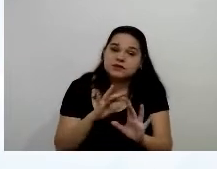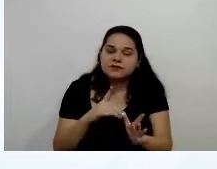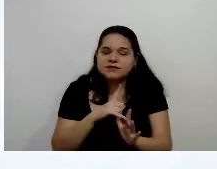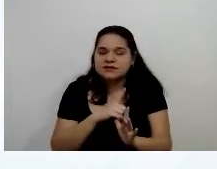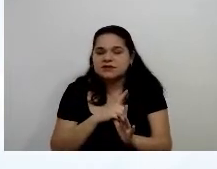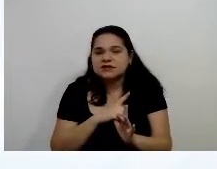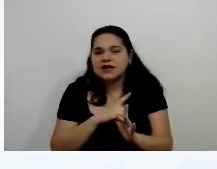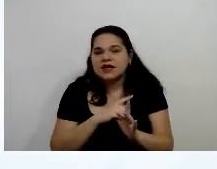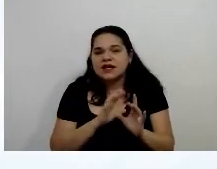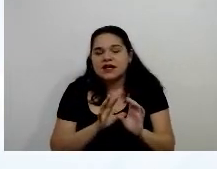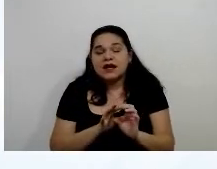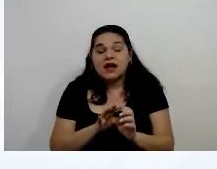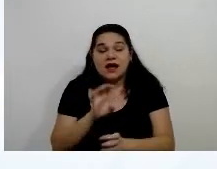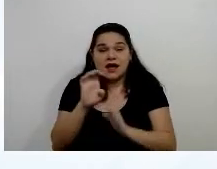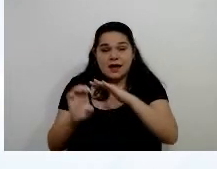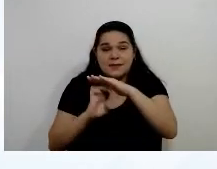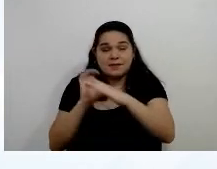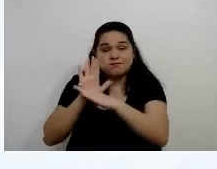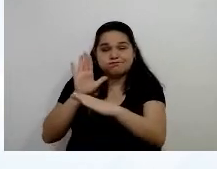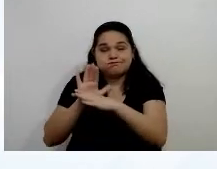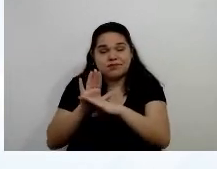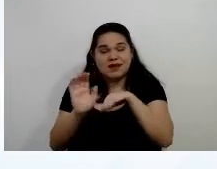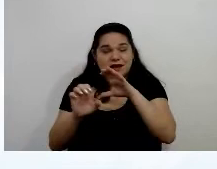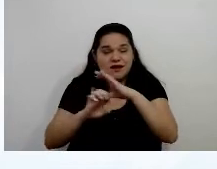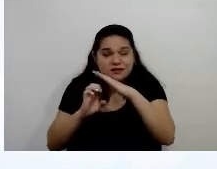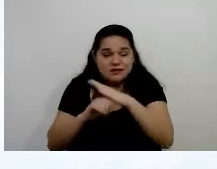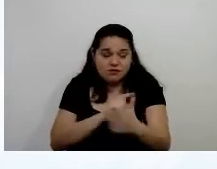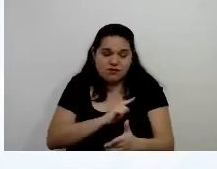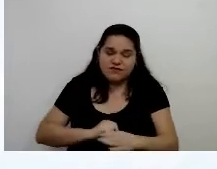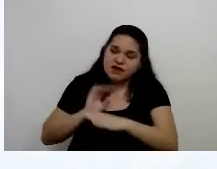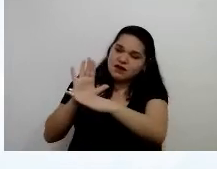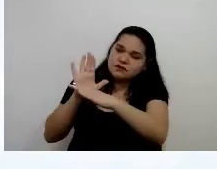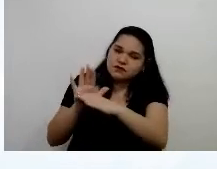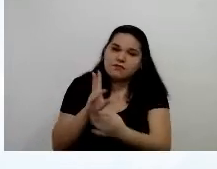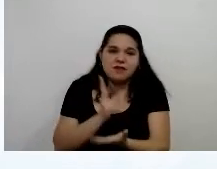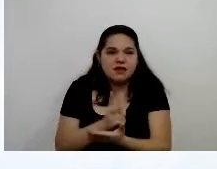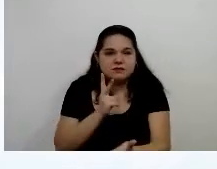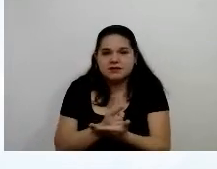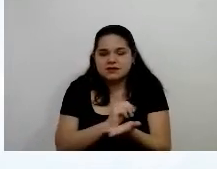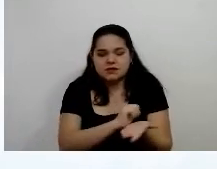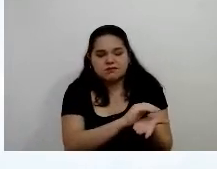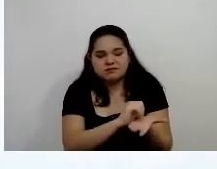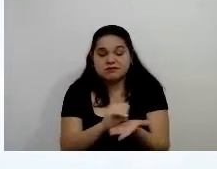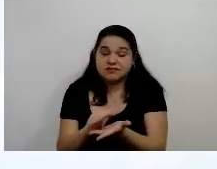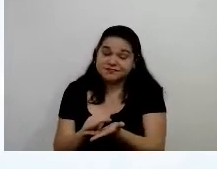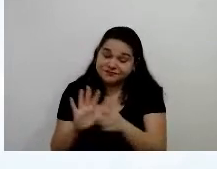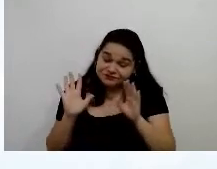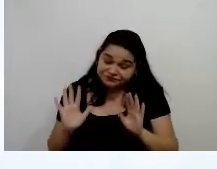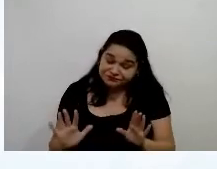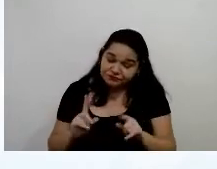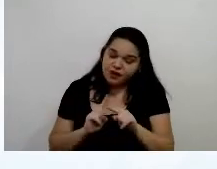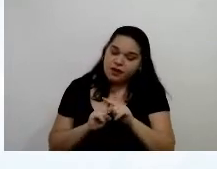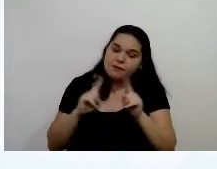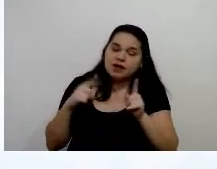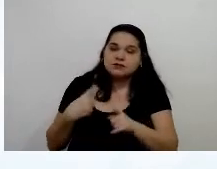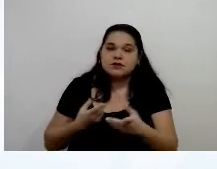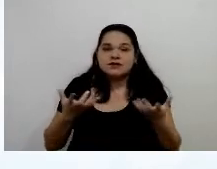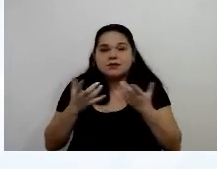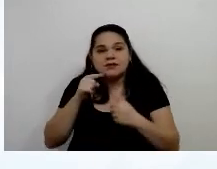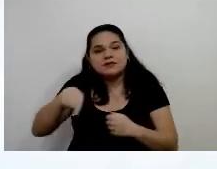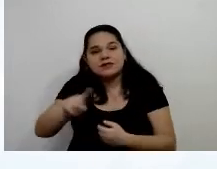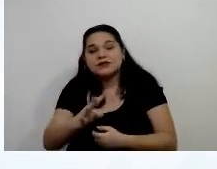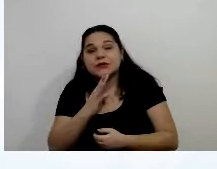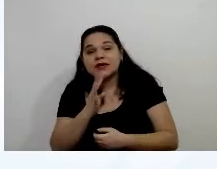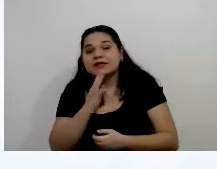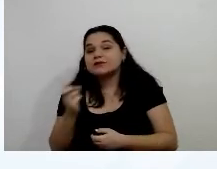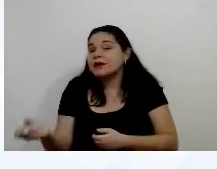concessão abundante para as empresas. E, mesmo assim, elas não seguram os empregados. Mas nós queremos que vocês conheçam alguns quadros.